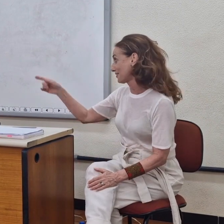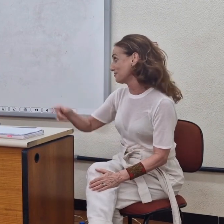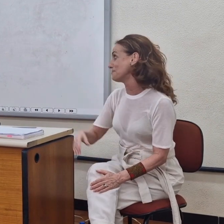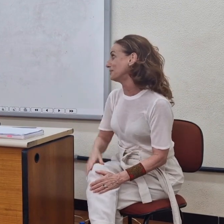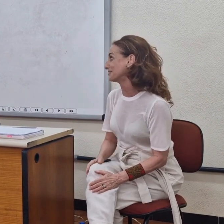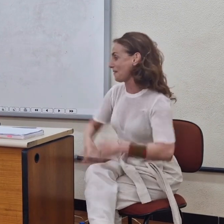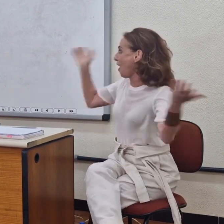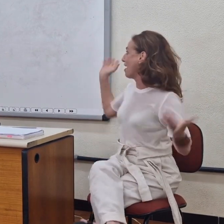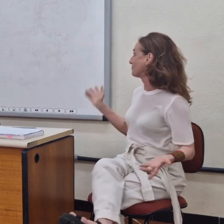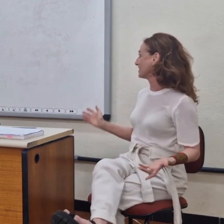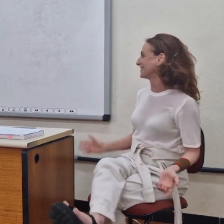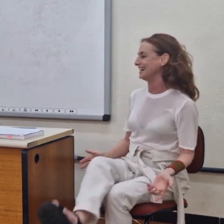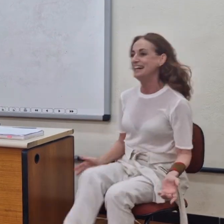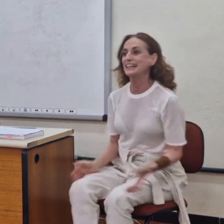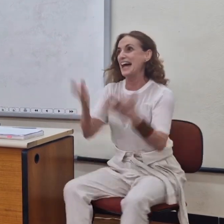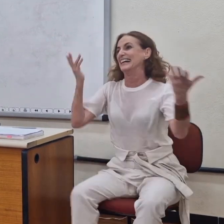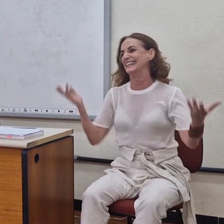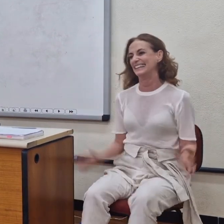dos bailarinos.